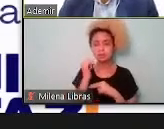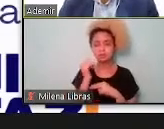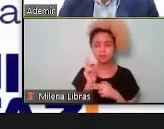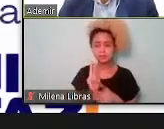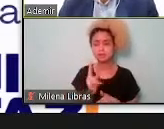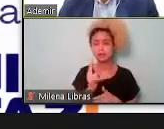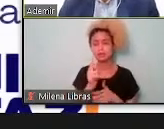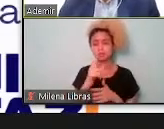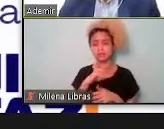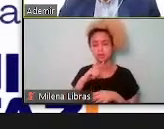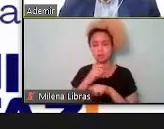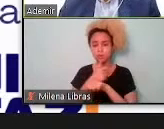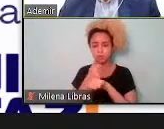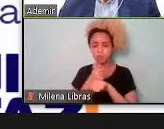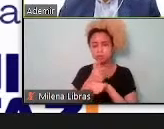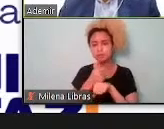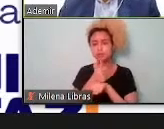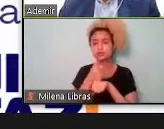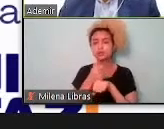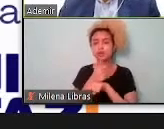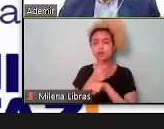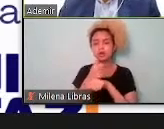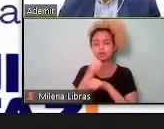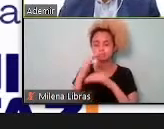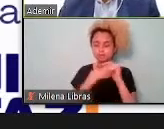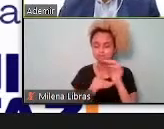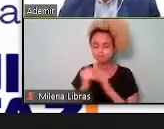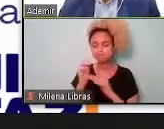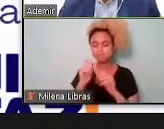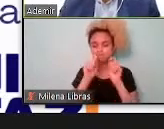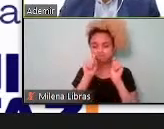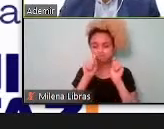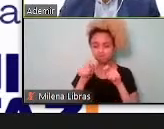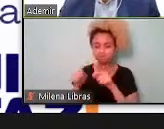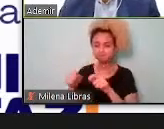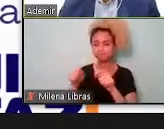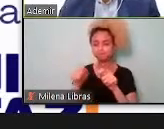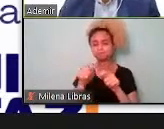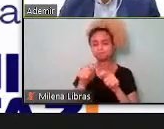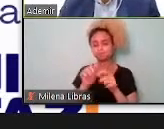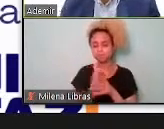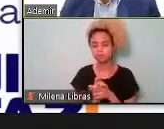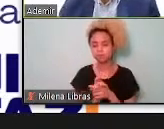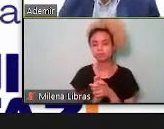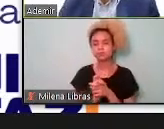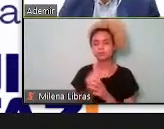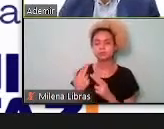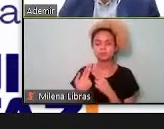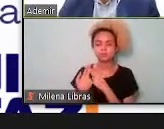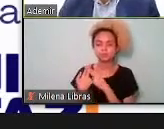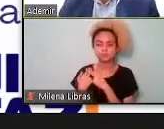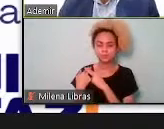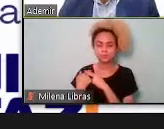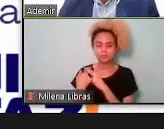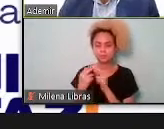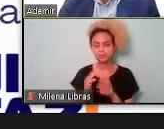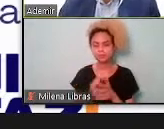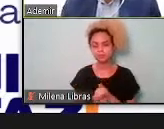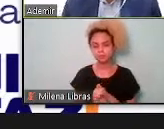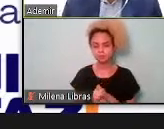com um profissional habilitado, capacitado com o seu termo de responsabilidade.